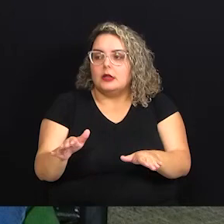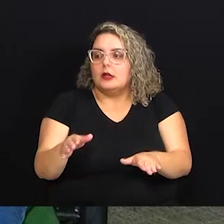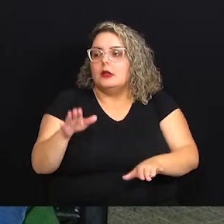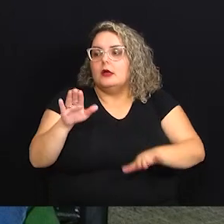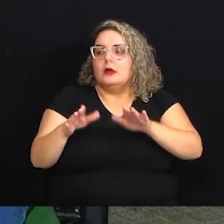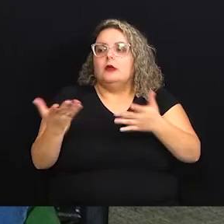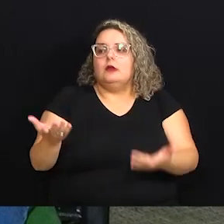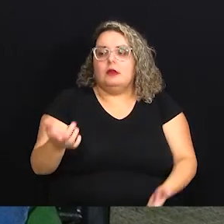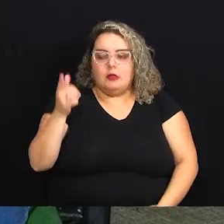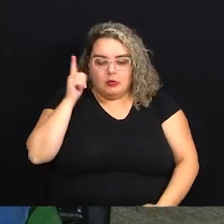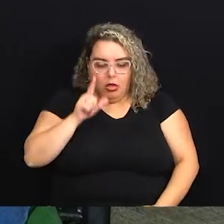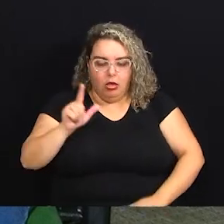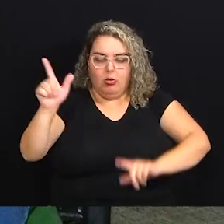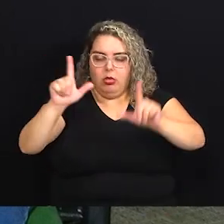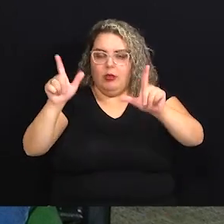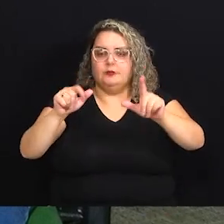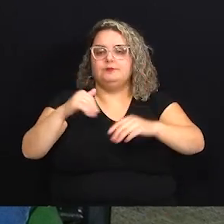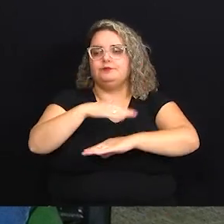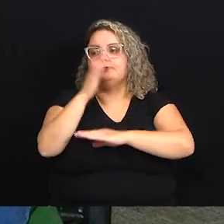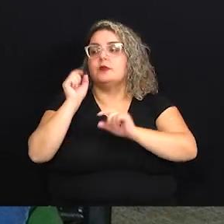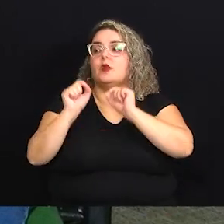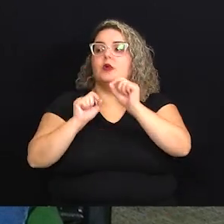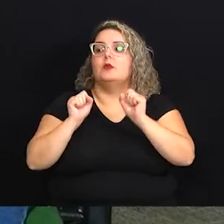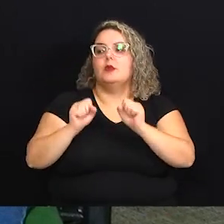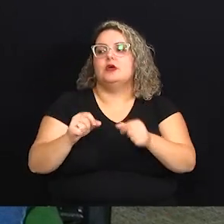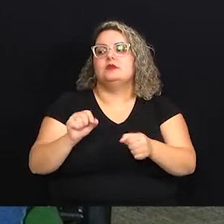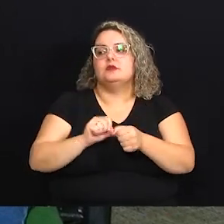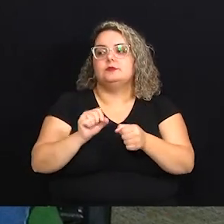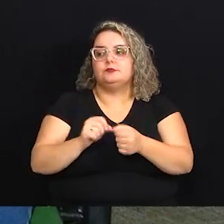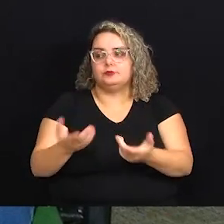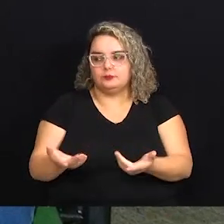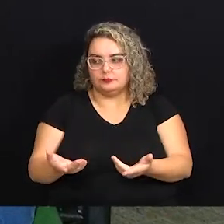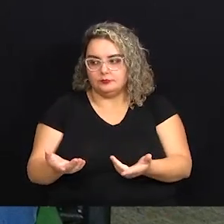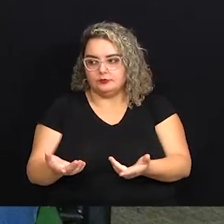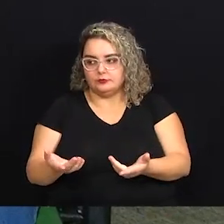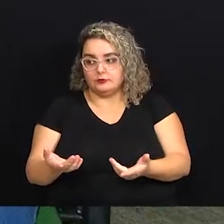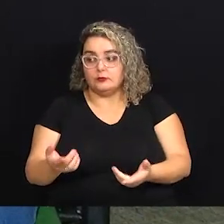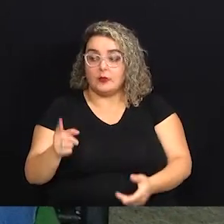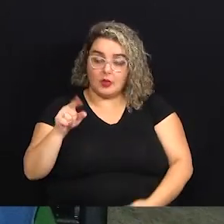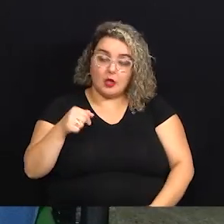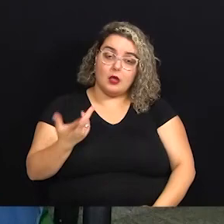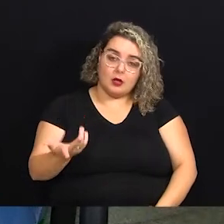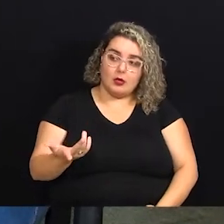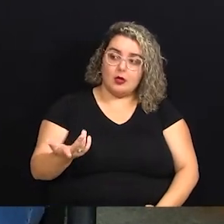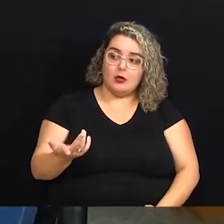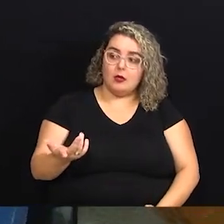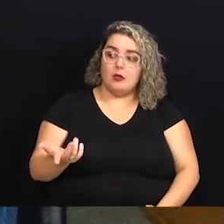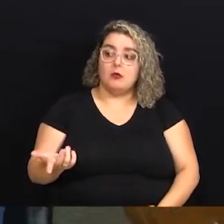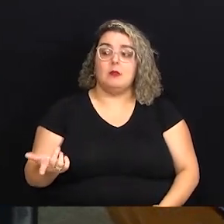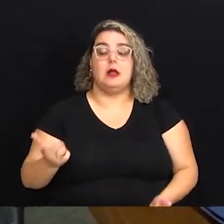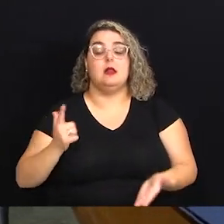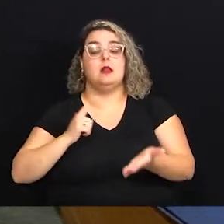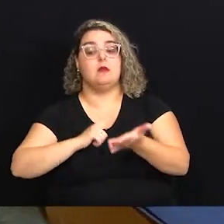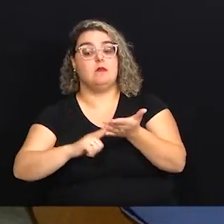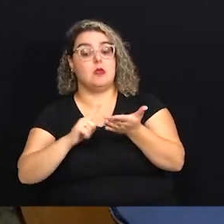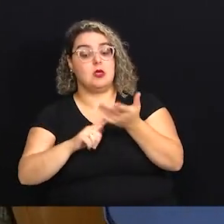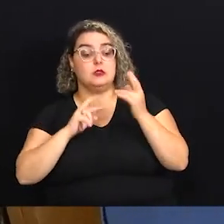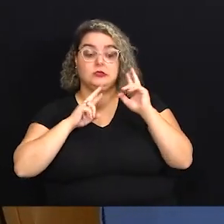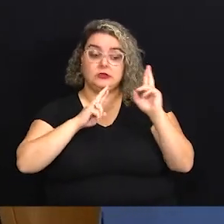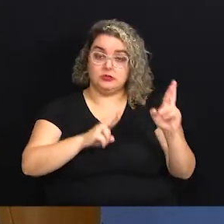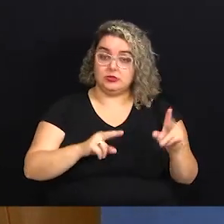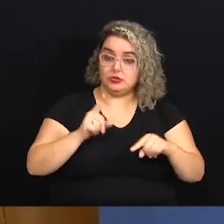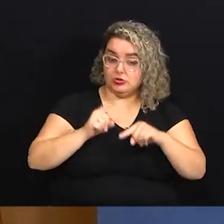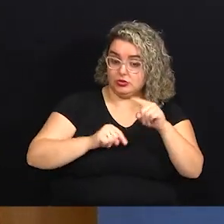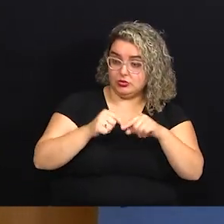com isso daí? Ou quem sabe, gente, só consigo dormir com a TV ligada. O que pode fazer? É até uma questão de higiene do sono.